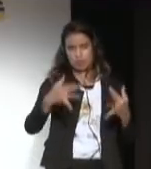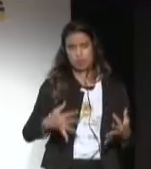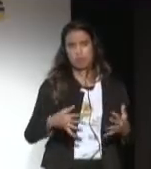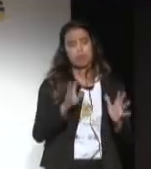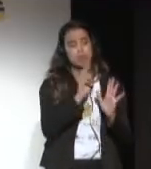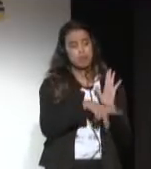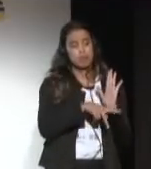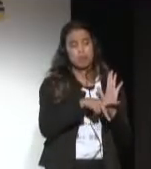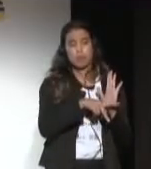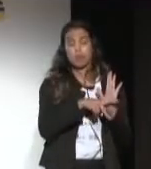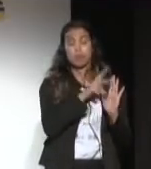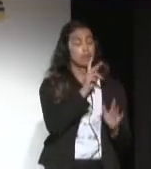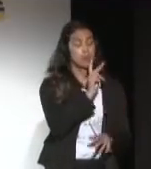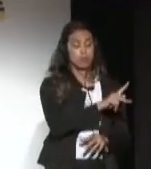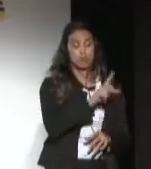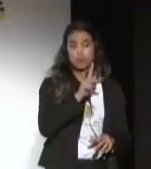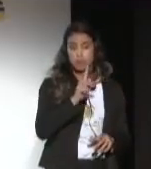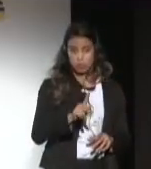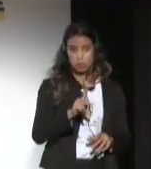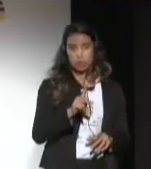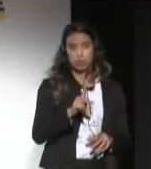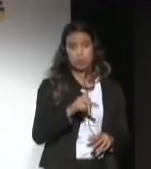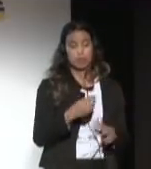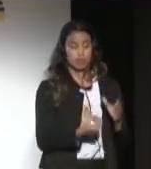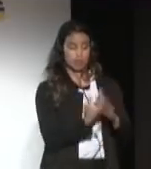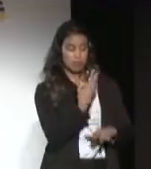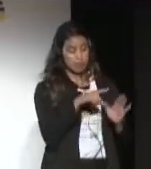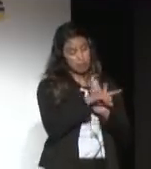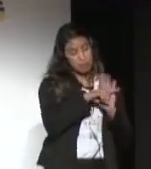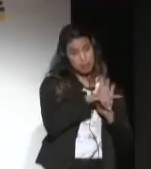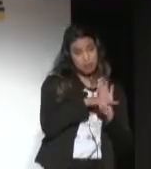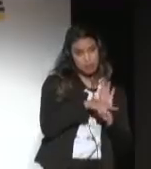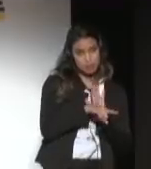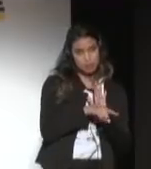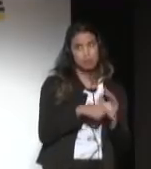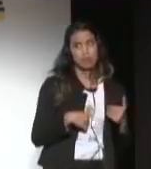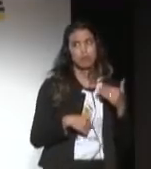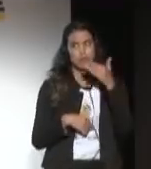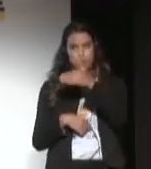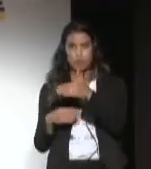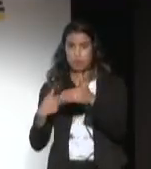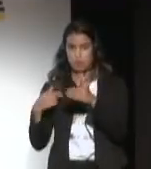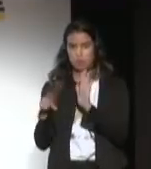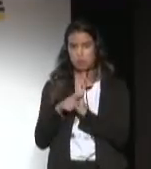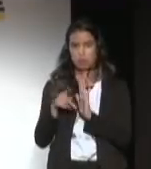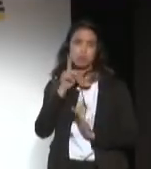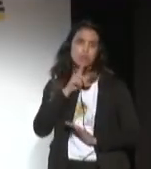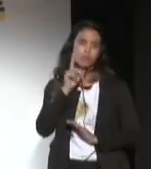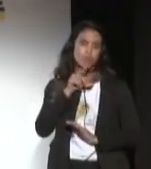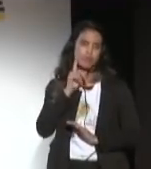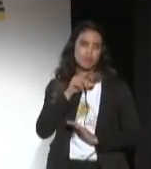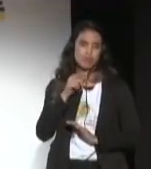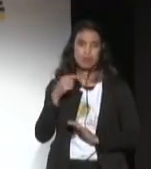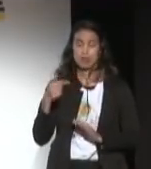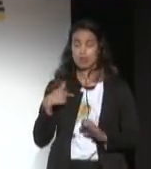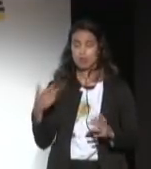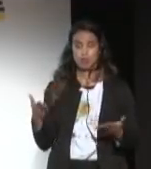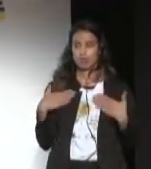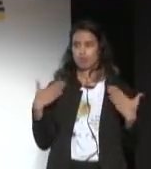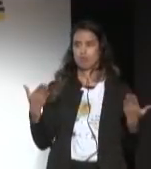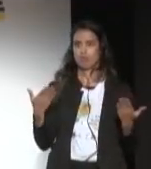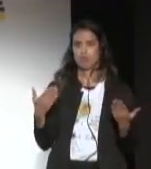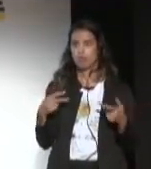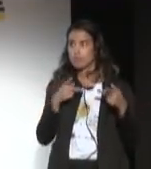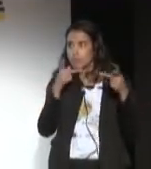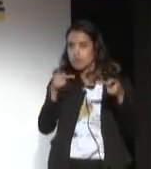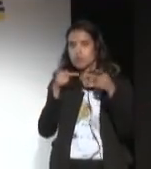os professores trabalham muito com pesquisa nesses países que eu pesquisei. E eu venho dos Estados Unidos e eu fiquei chocada quando eu